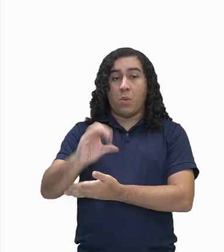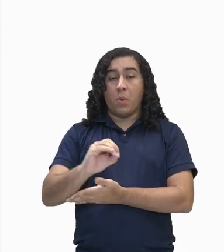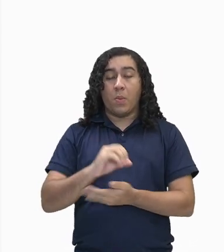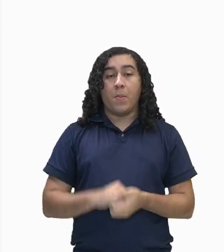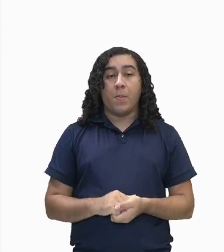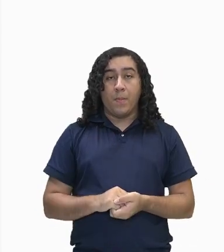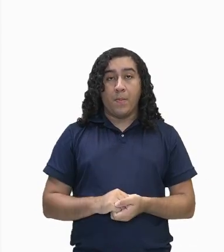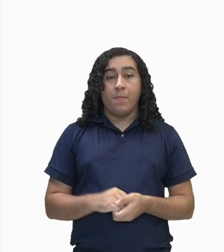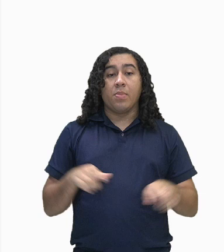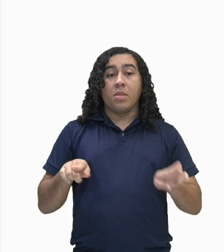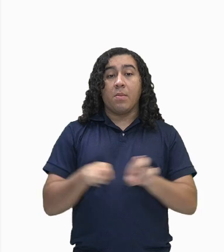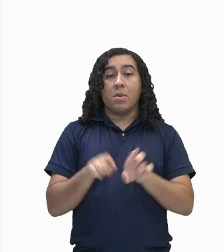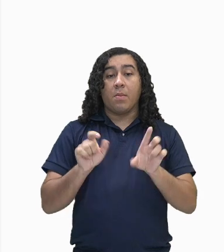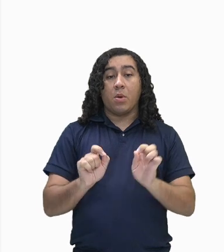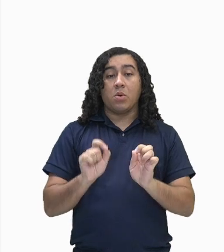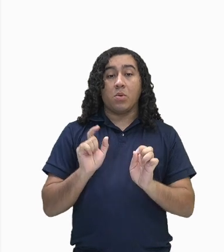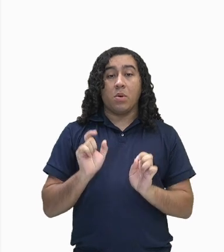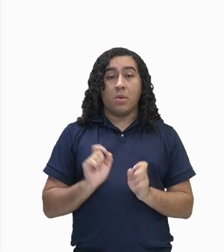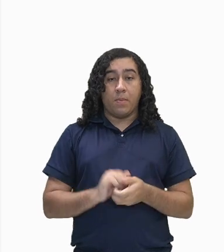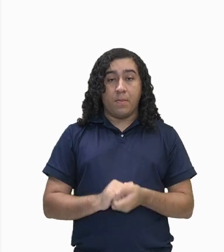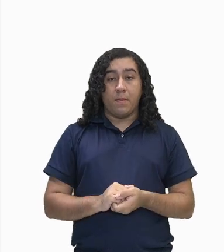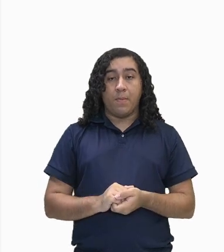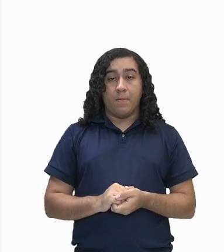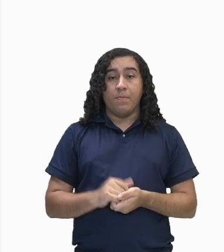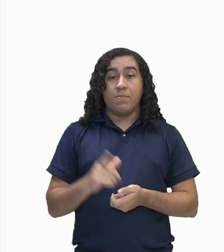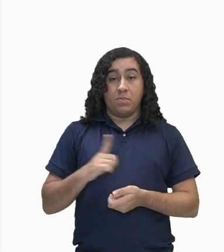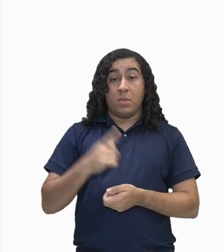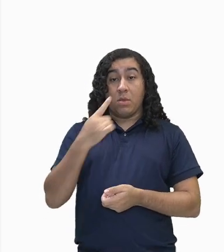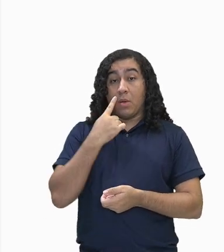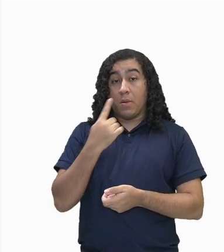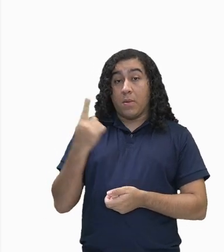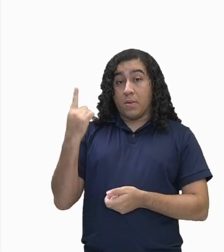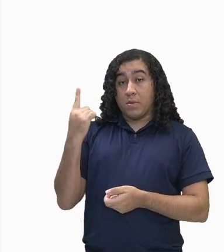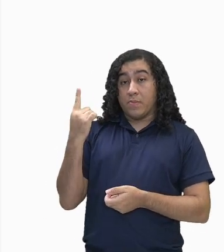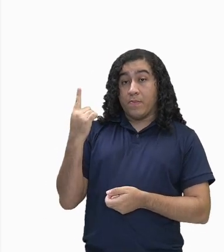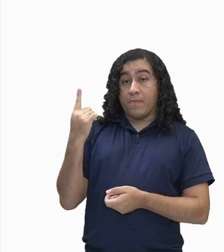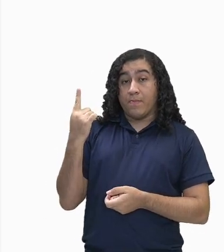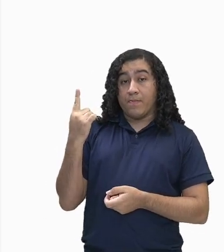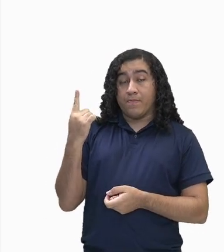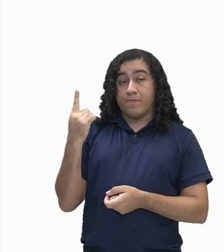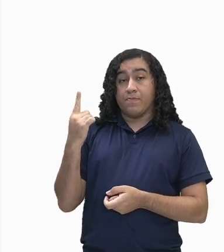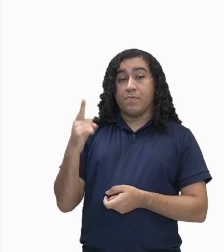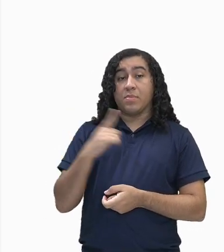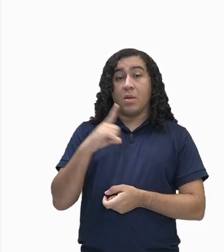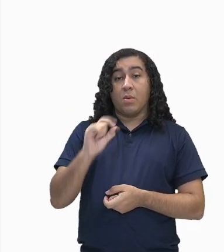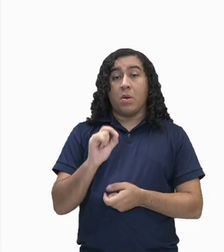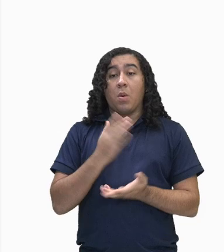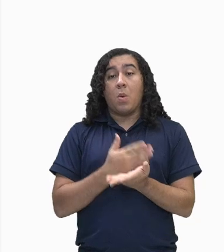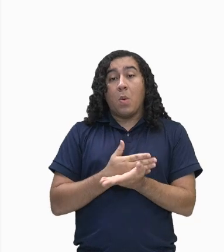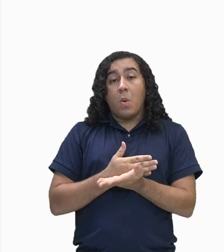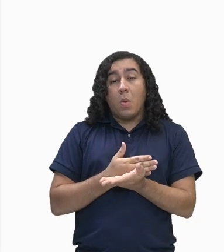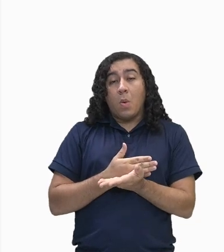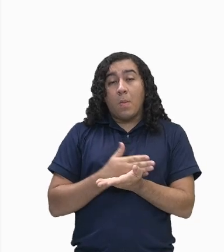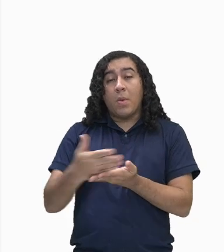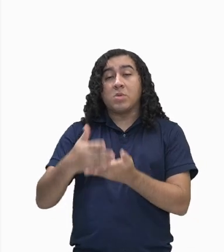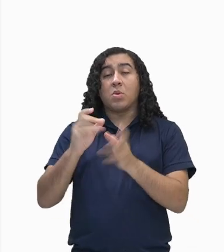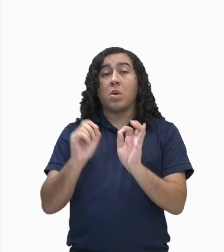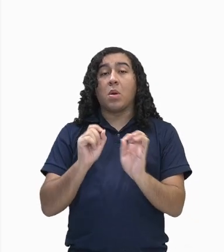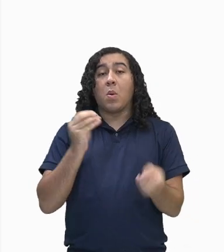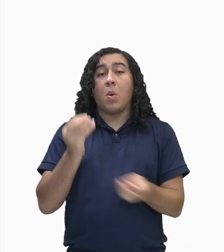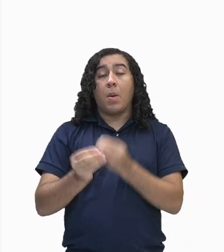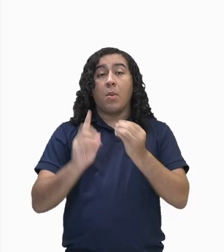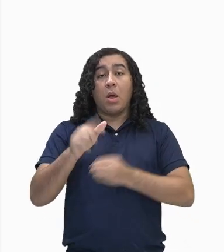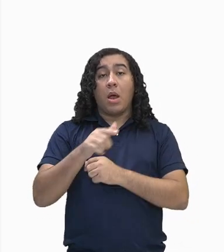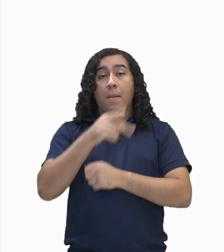de passagem. Os ritos de passagem, o rito de passagem, ele marca justamente a